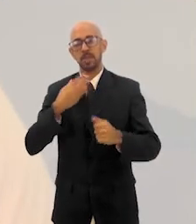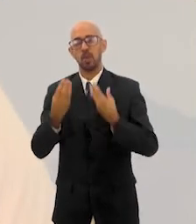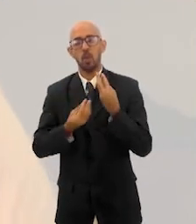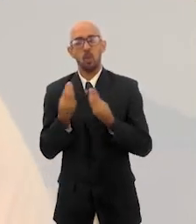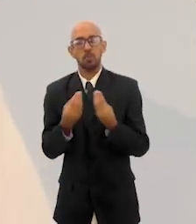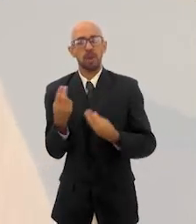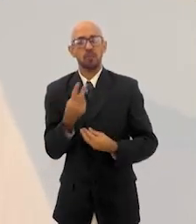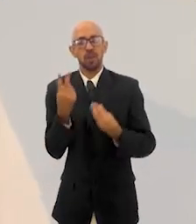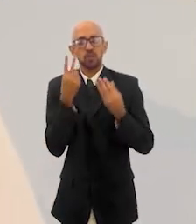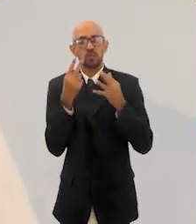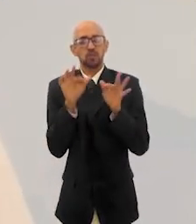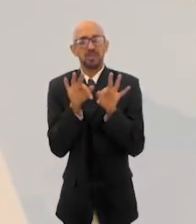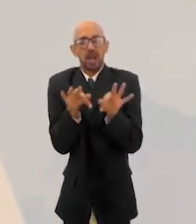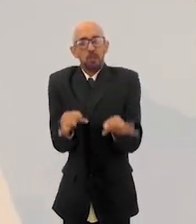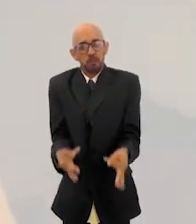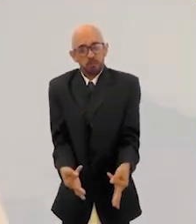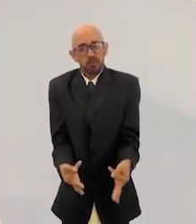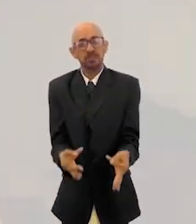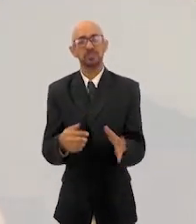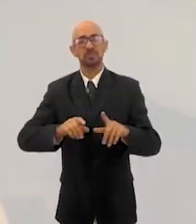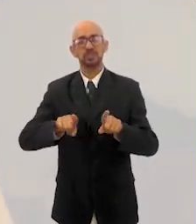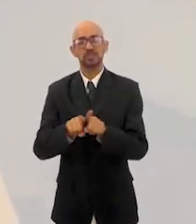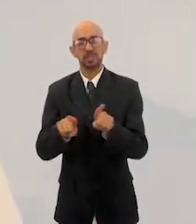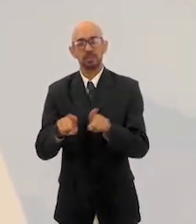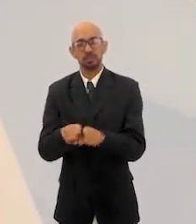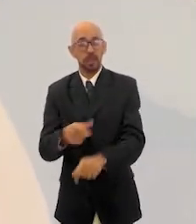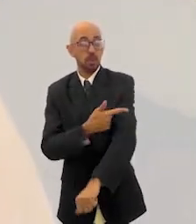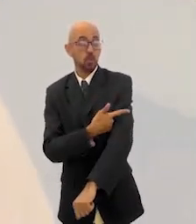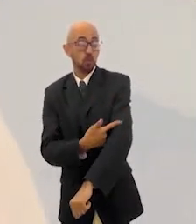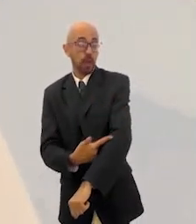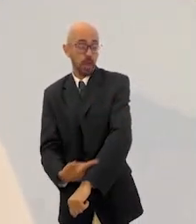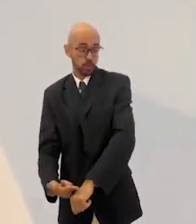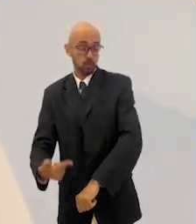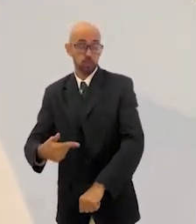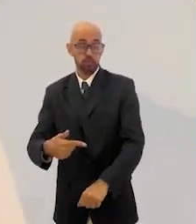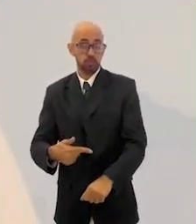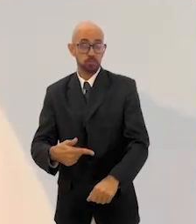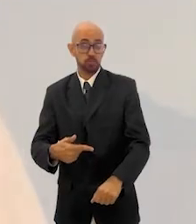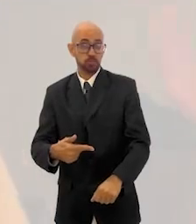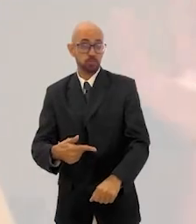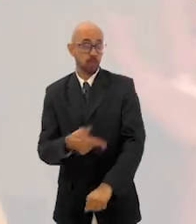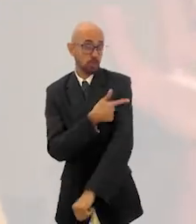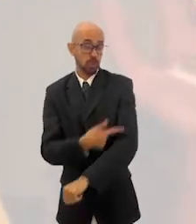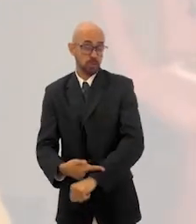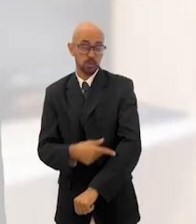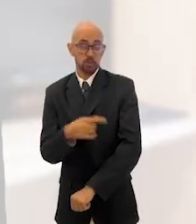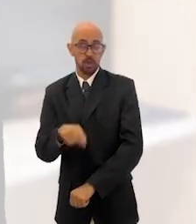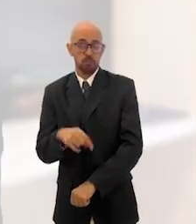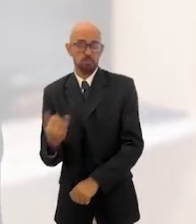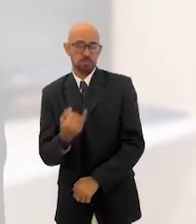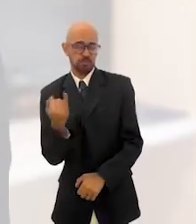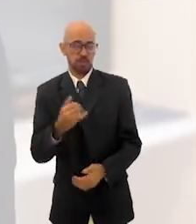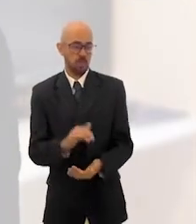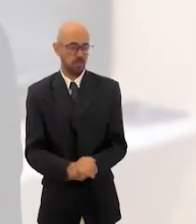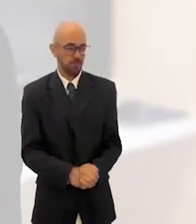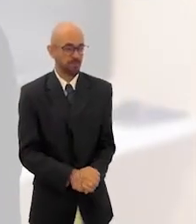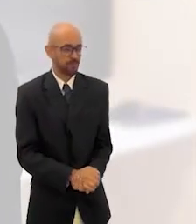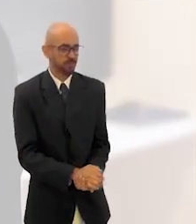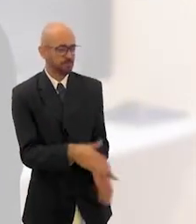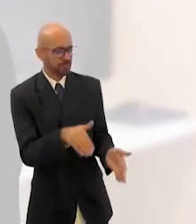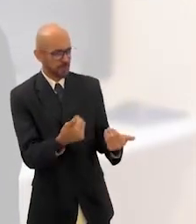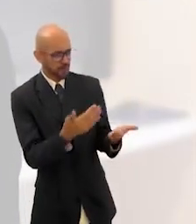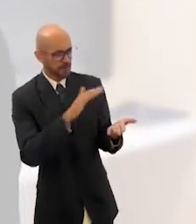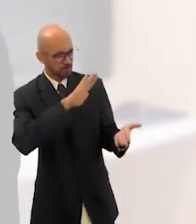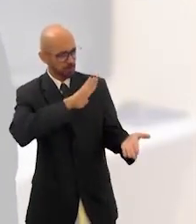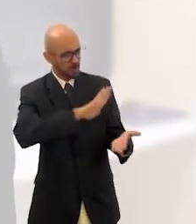que é valoroso ser humilde, o quanto que é valoroso ser gentil, educado. A educação foi primordial. E essa questão do